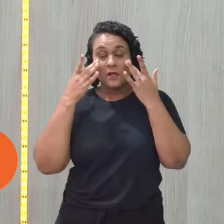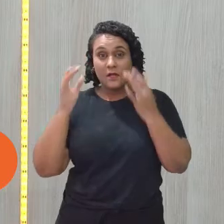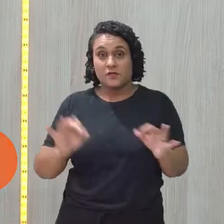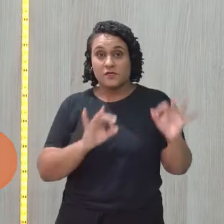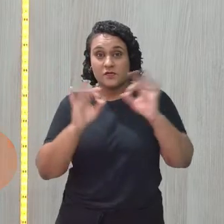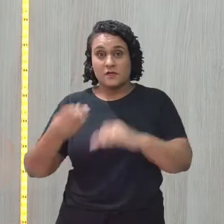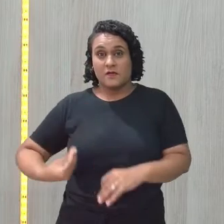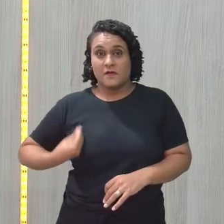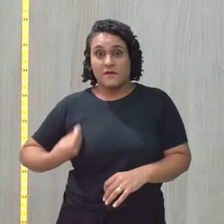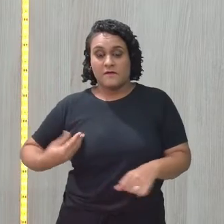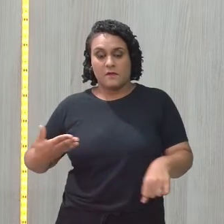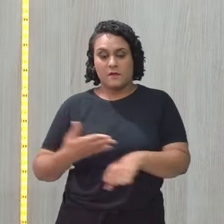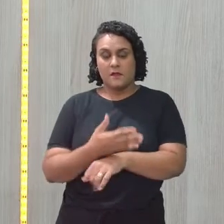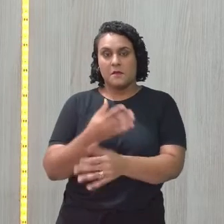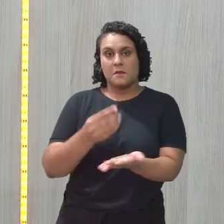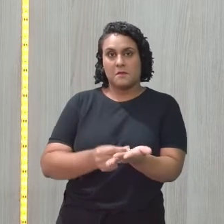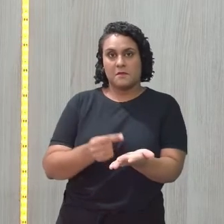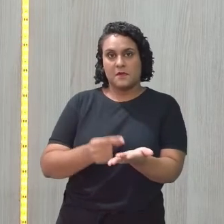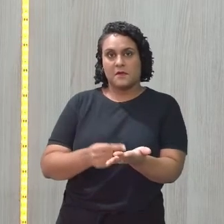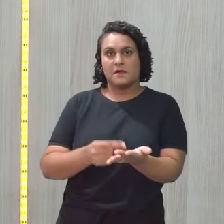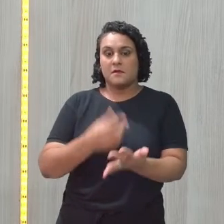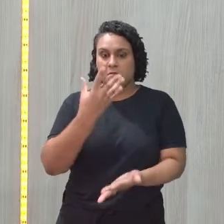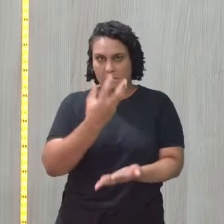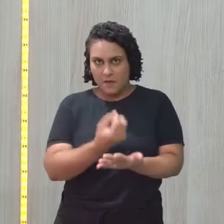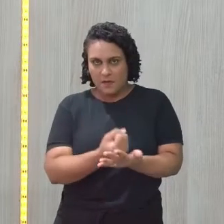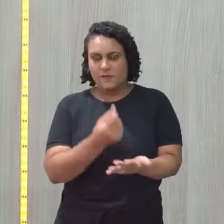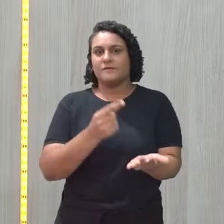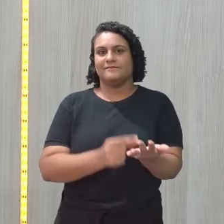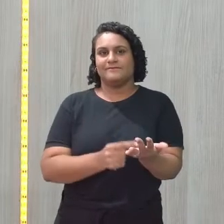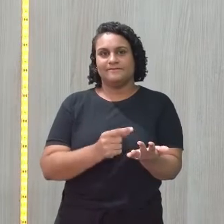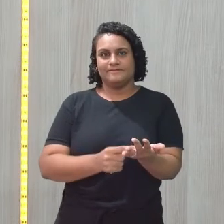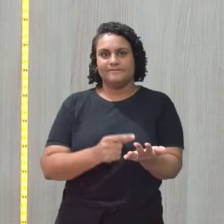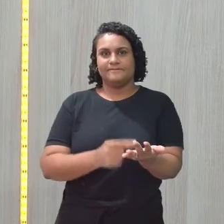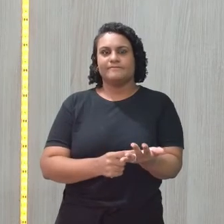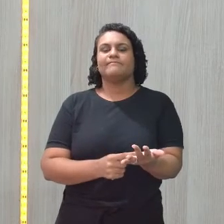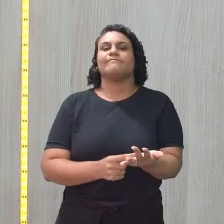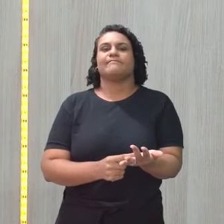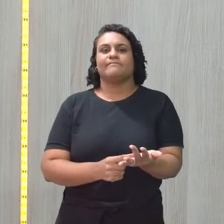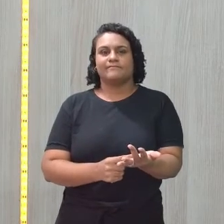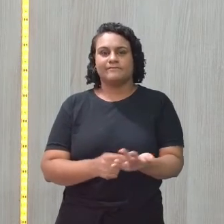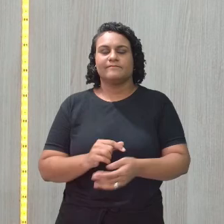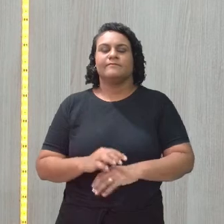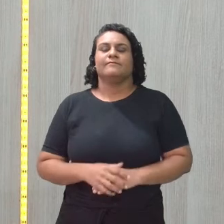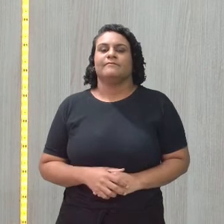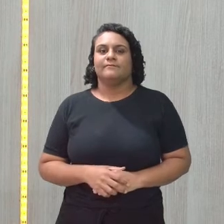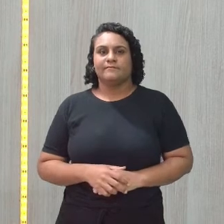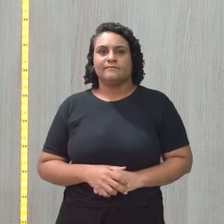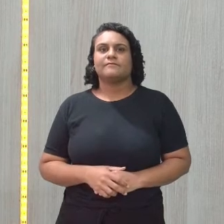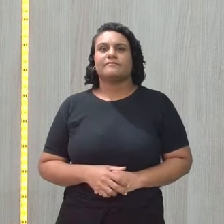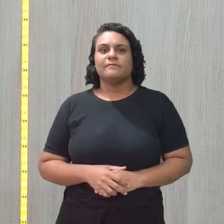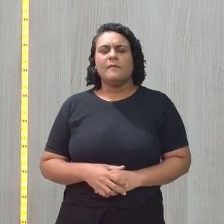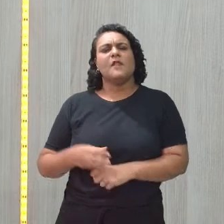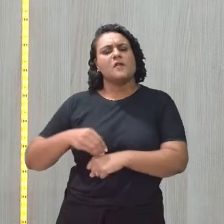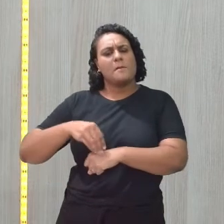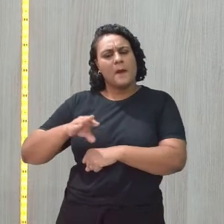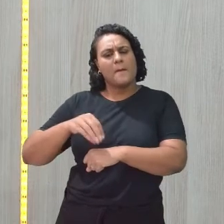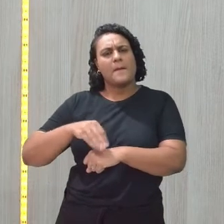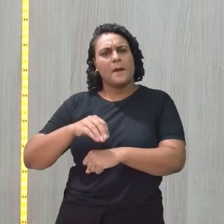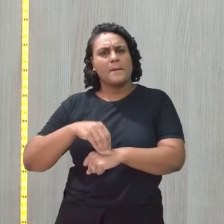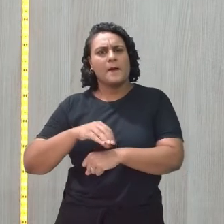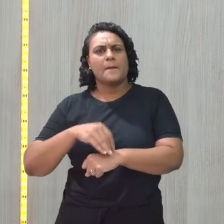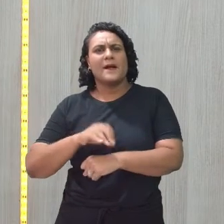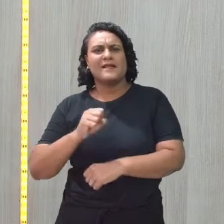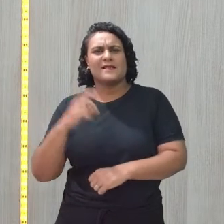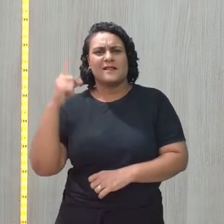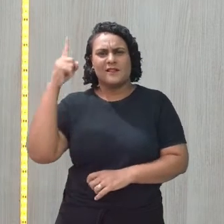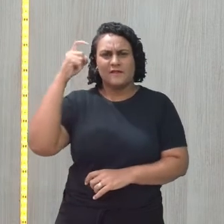agora, vai lá no aplicativo, né? Baixa o aplicativo, instala, já passamos as orientações. Se tiver qualquer